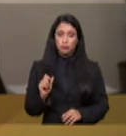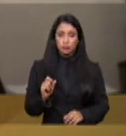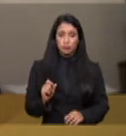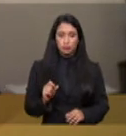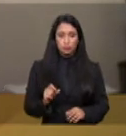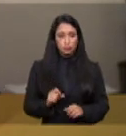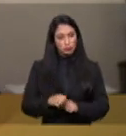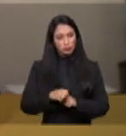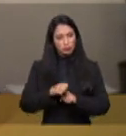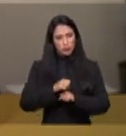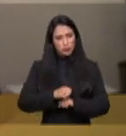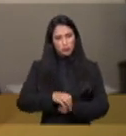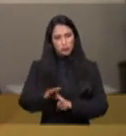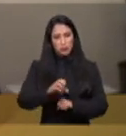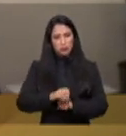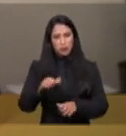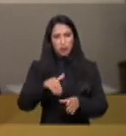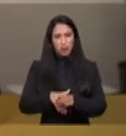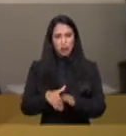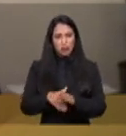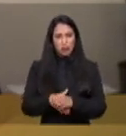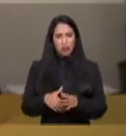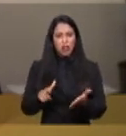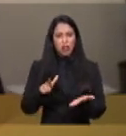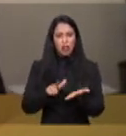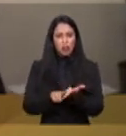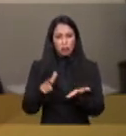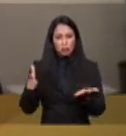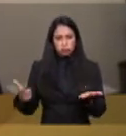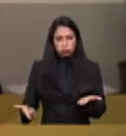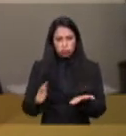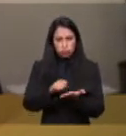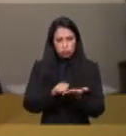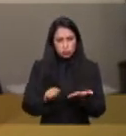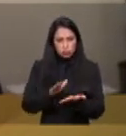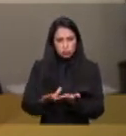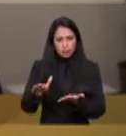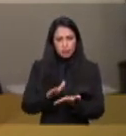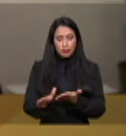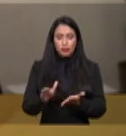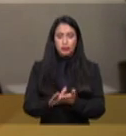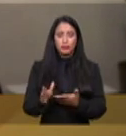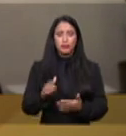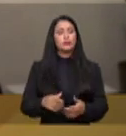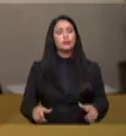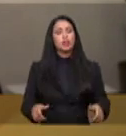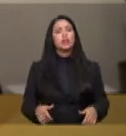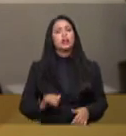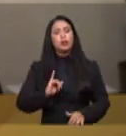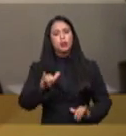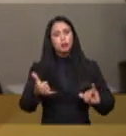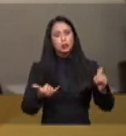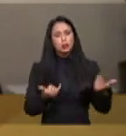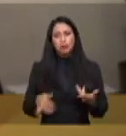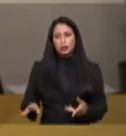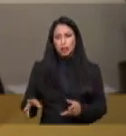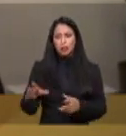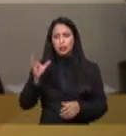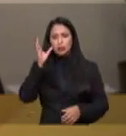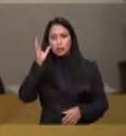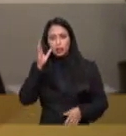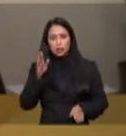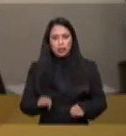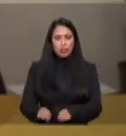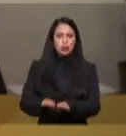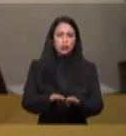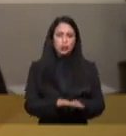porque disciplina a propaganda eleitoral em veículos impressos, objetivando garantir a paridade de armas entre os candidatos em atenção